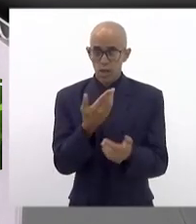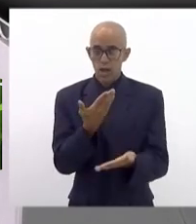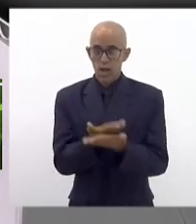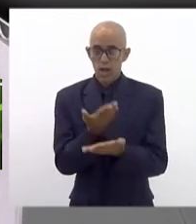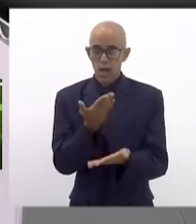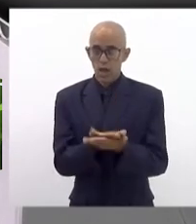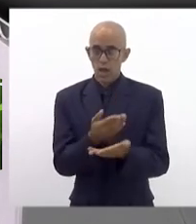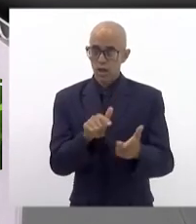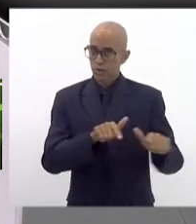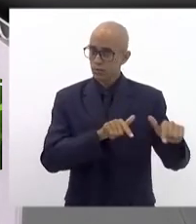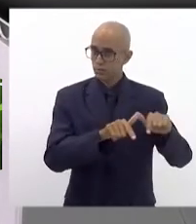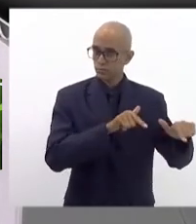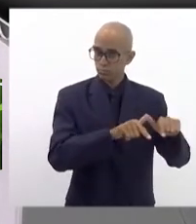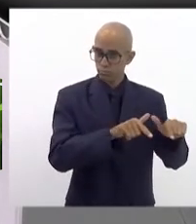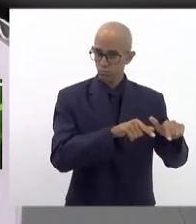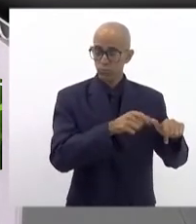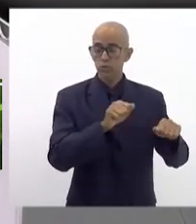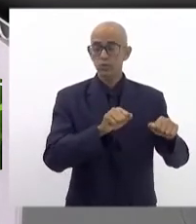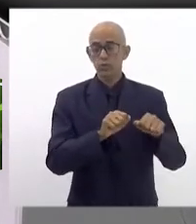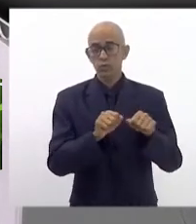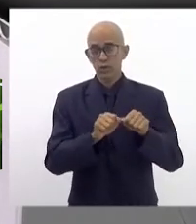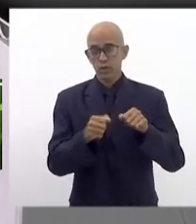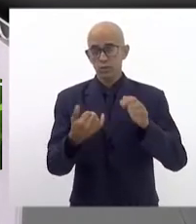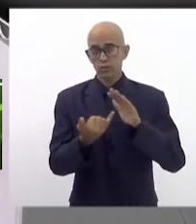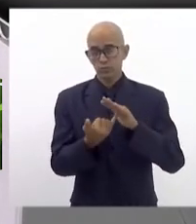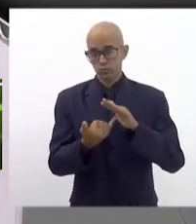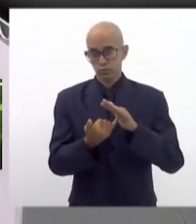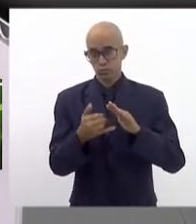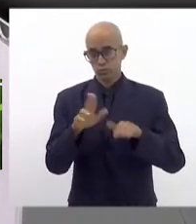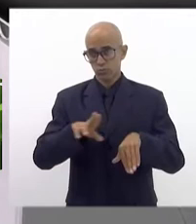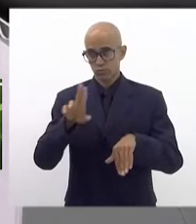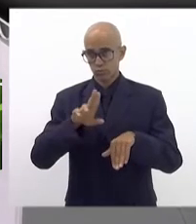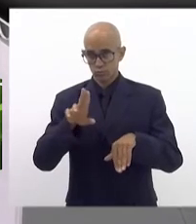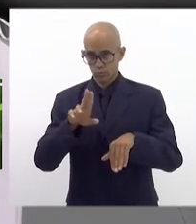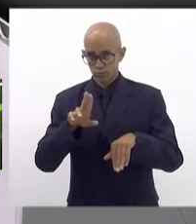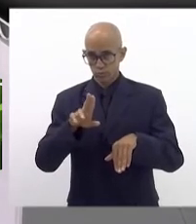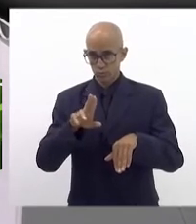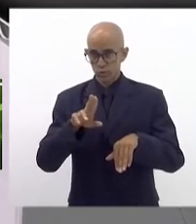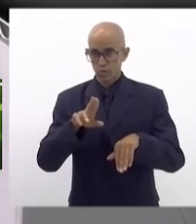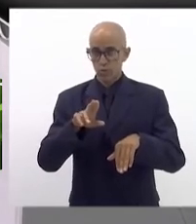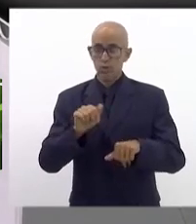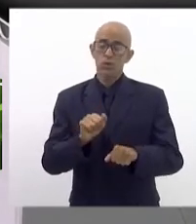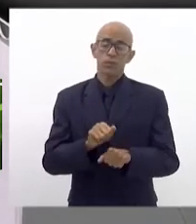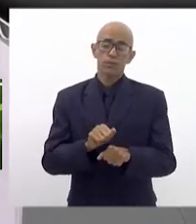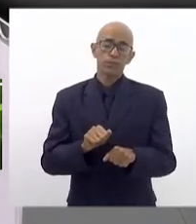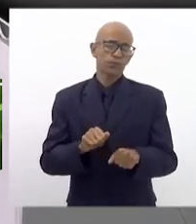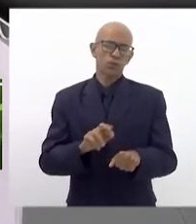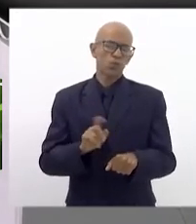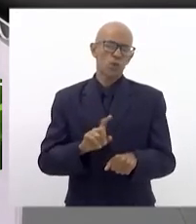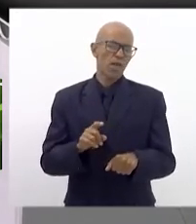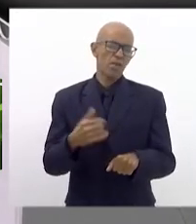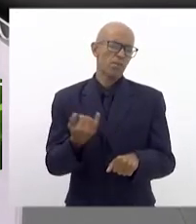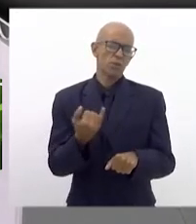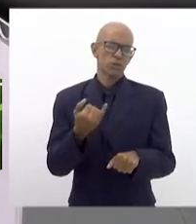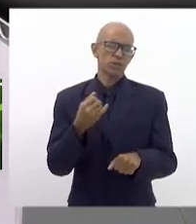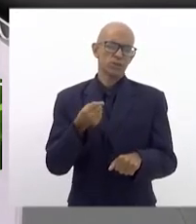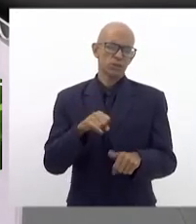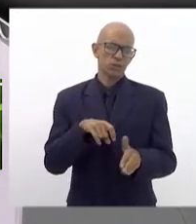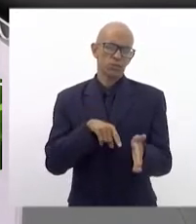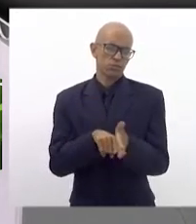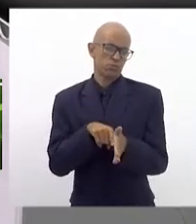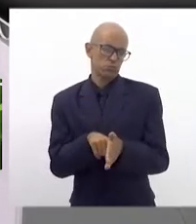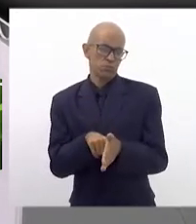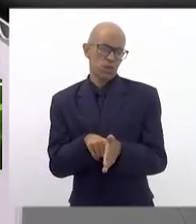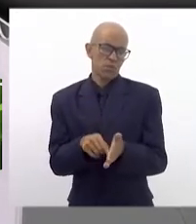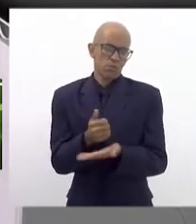nas universidades e institutos de pesquisa, não importa tanto que seja pesquisa básica ou pesquisa